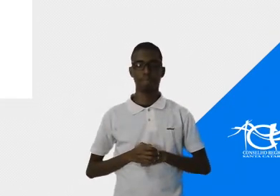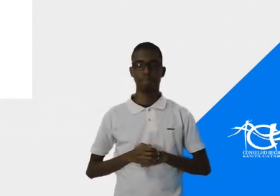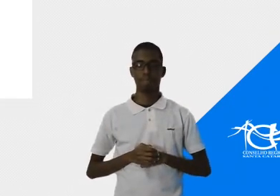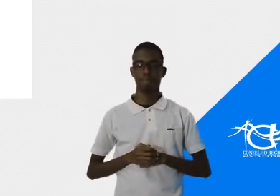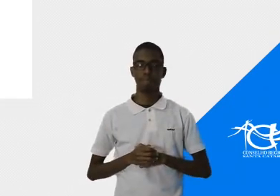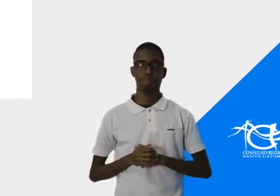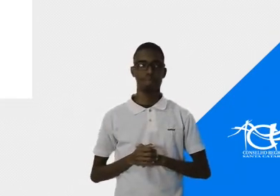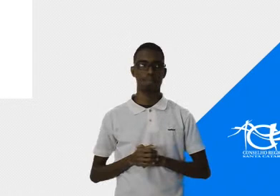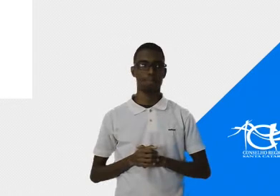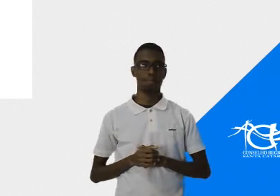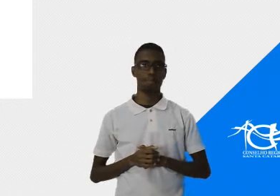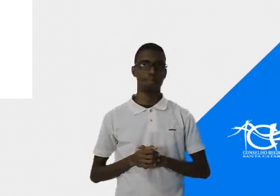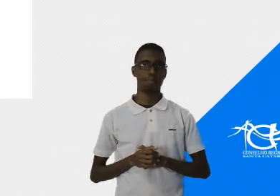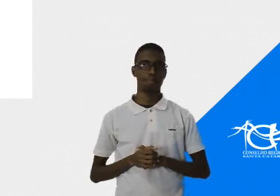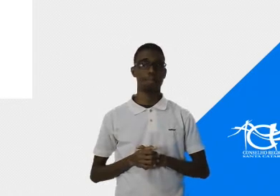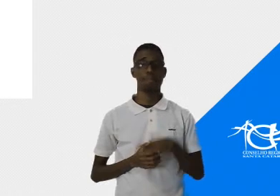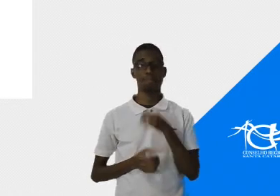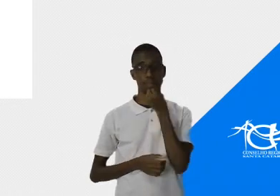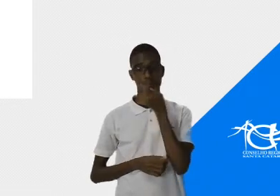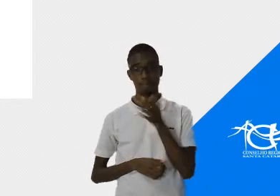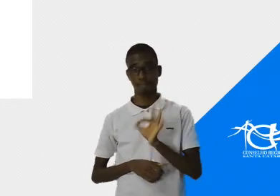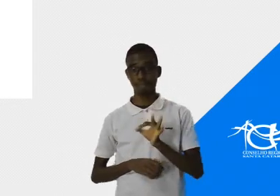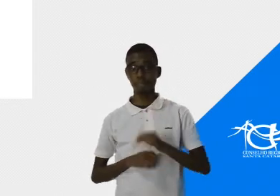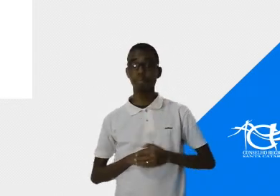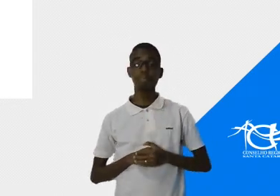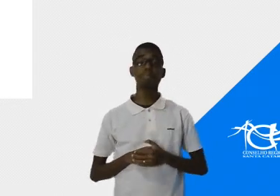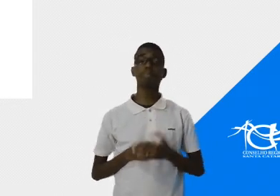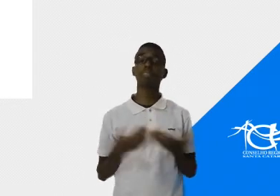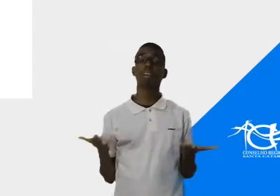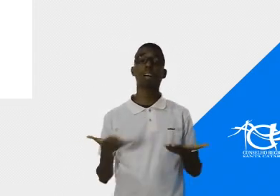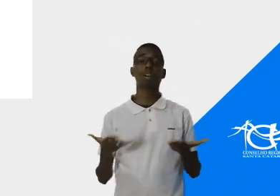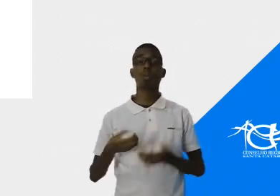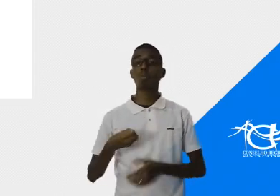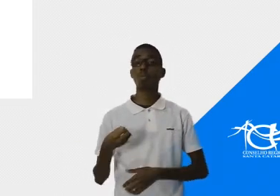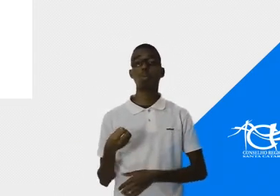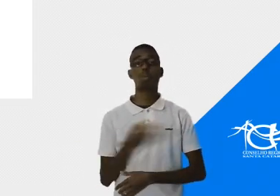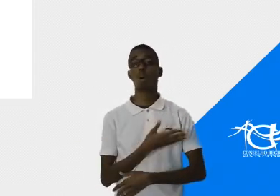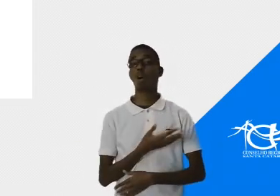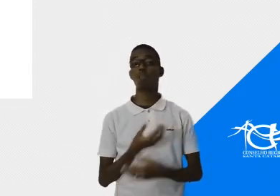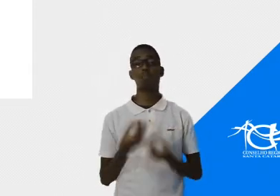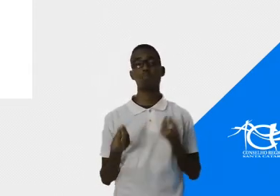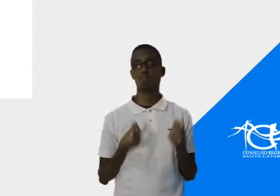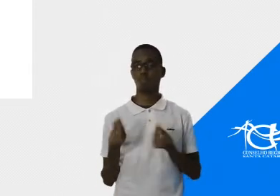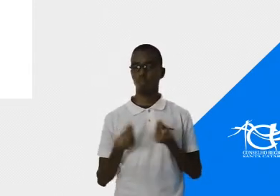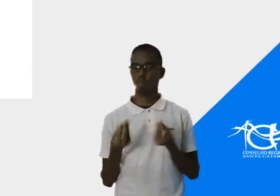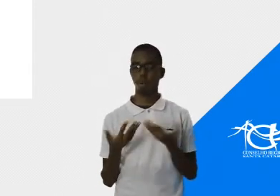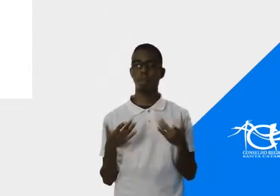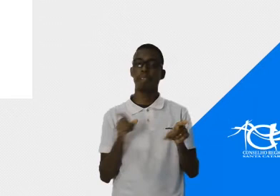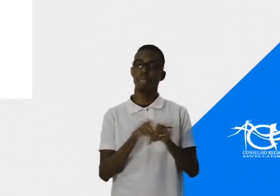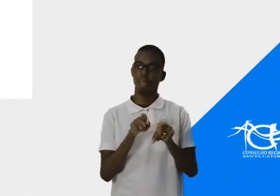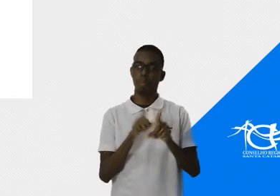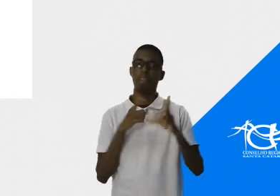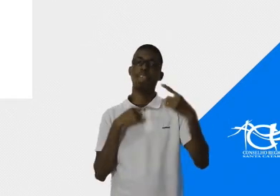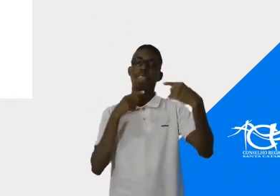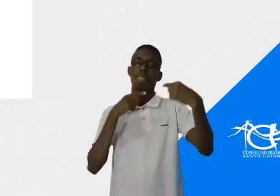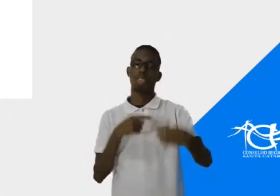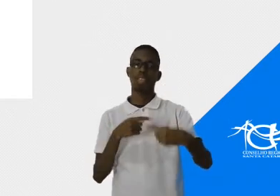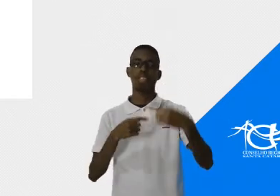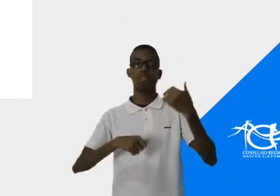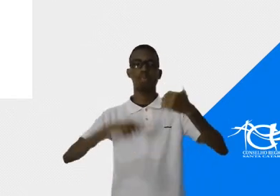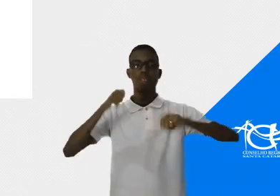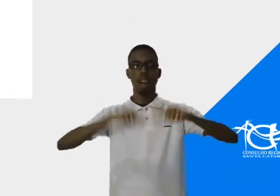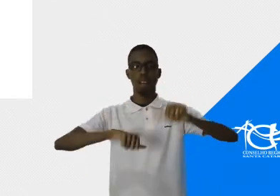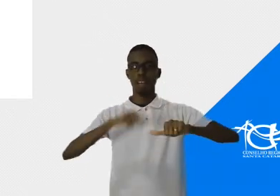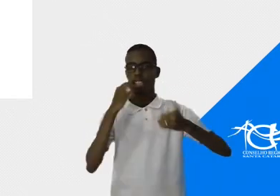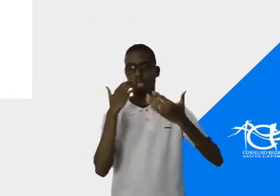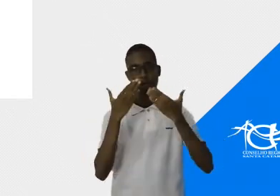bem, dito isto, qual é a grande novidade, então, da avaliação psicológica? Qual é o grande desafio para avaliação psicológica? É, de certa